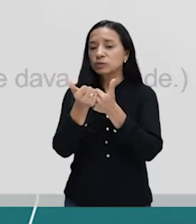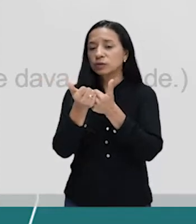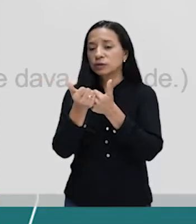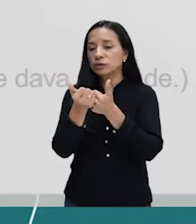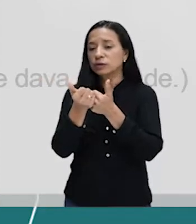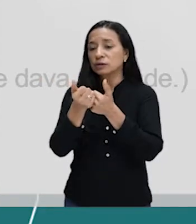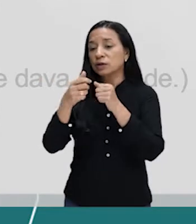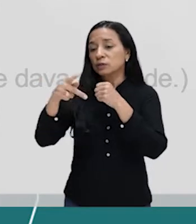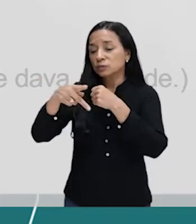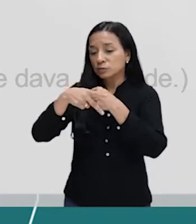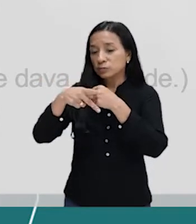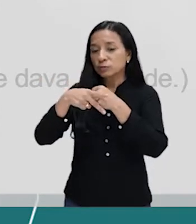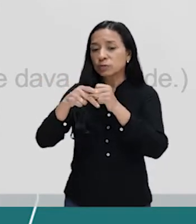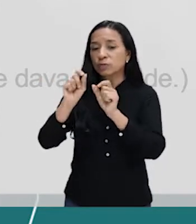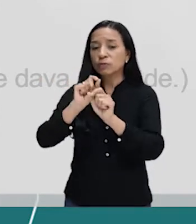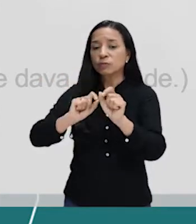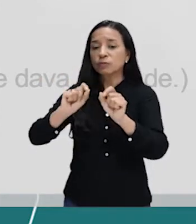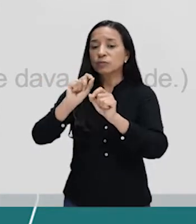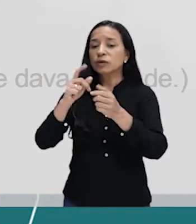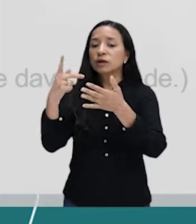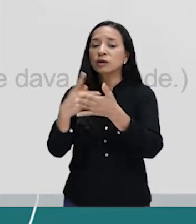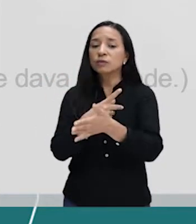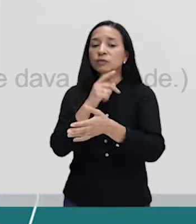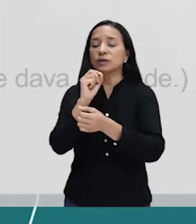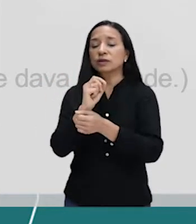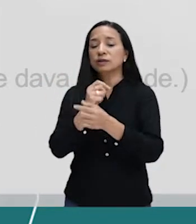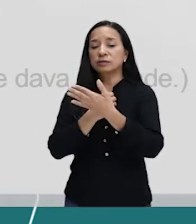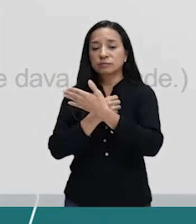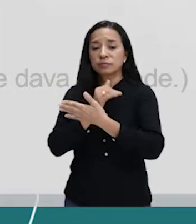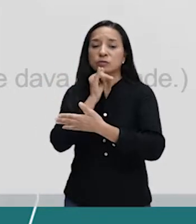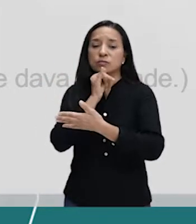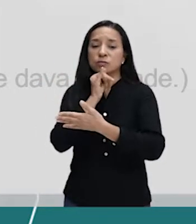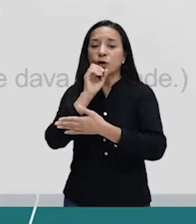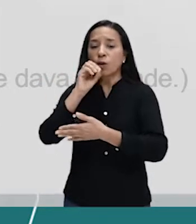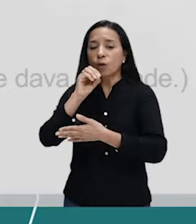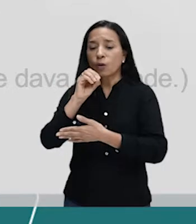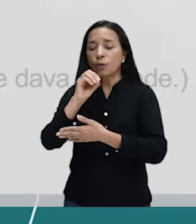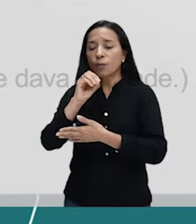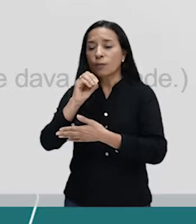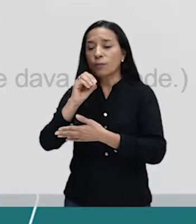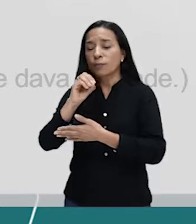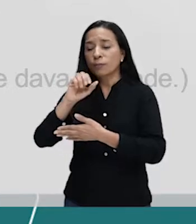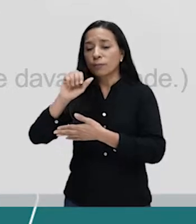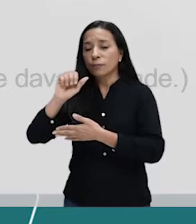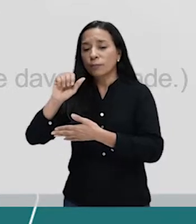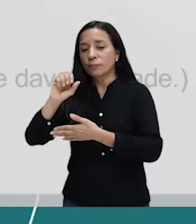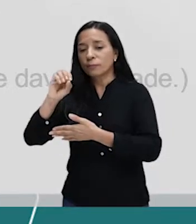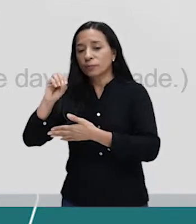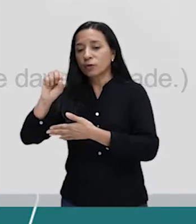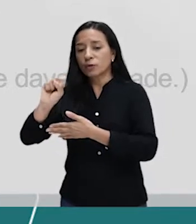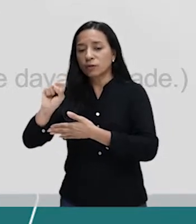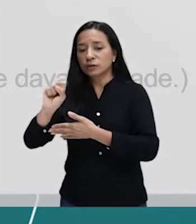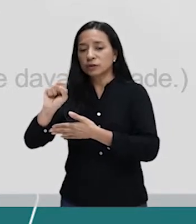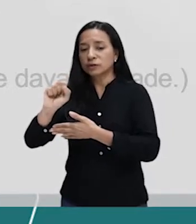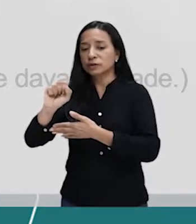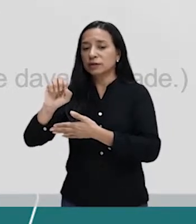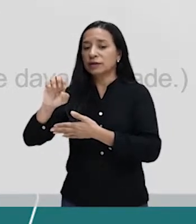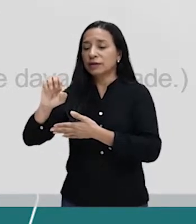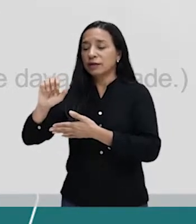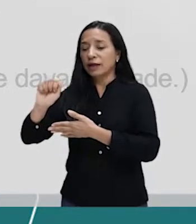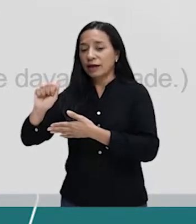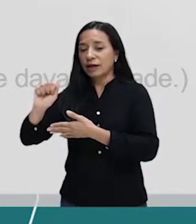esses pronomes. É o que ocorre com o, os, a e as. Por exemplo, é o